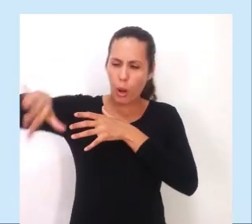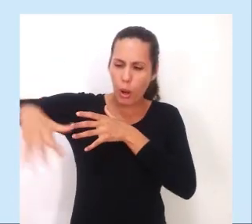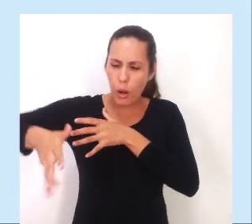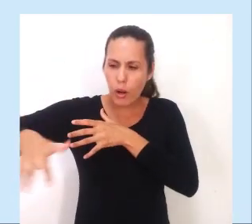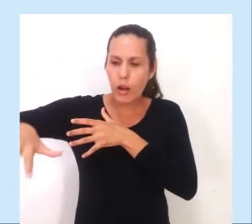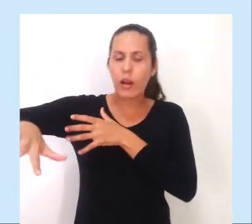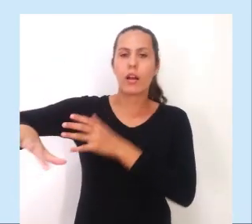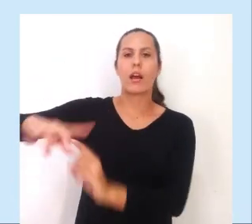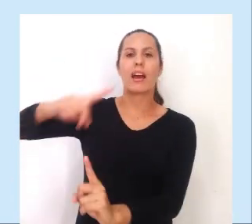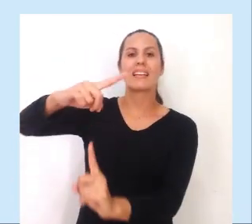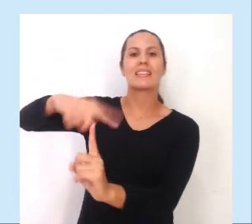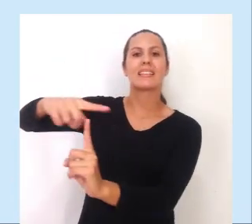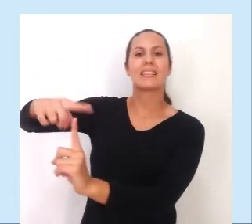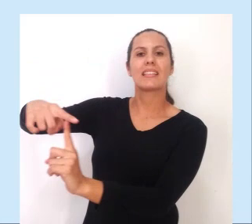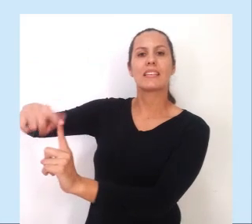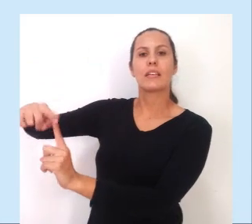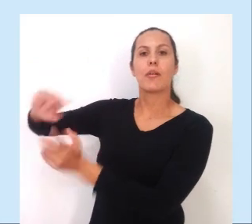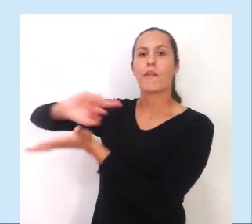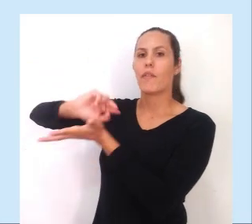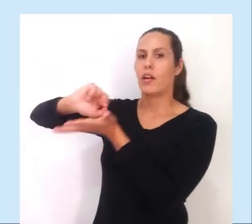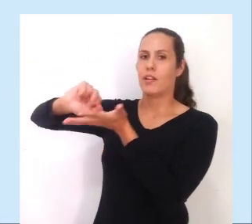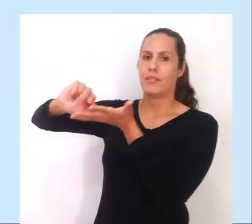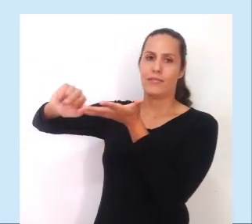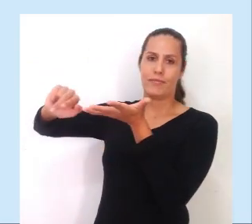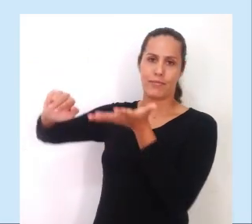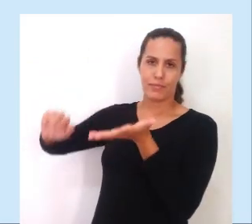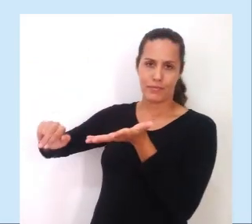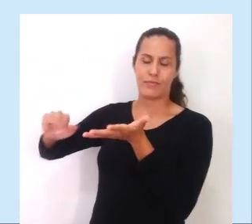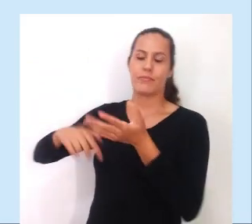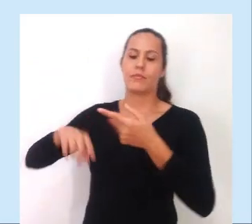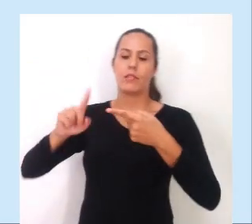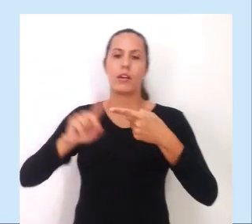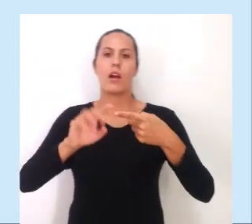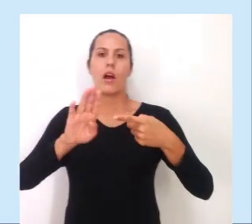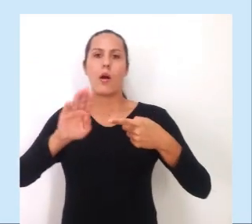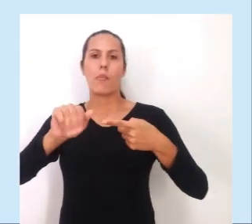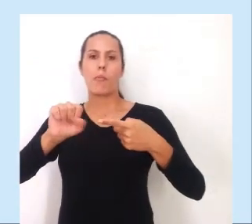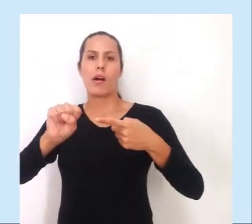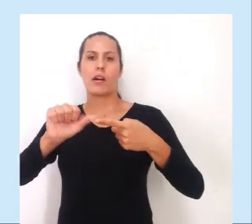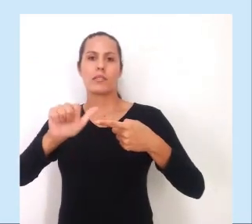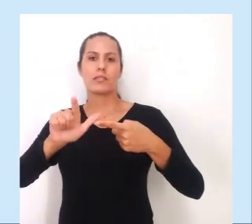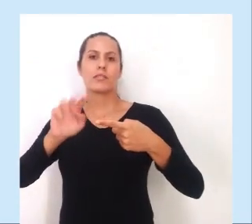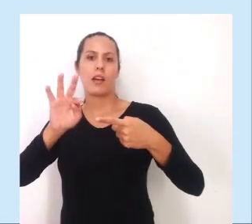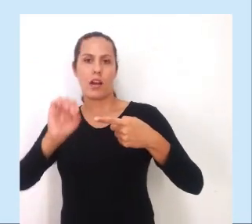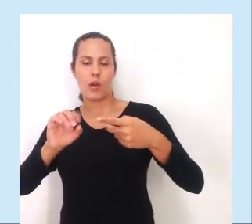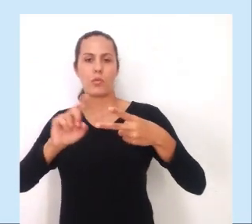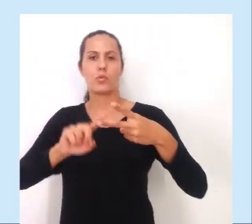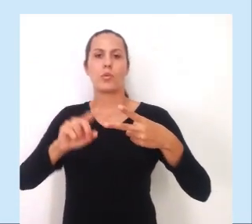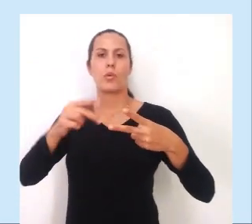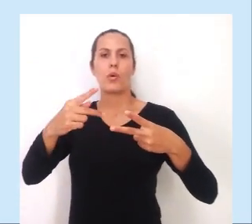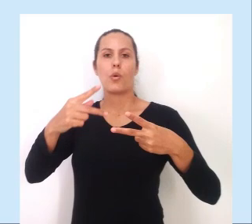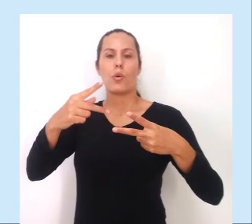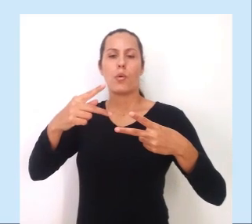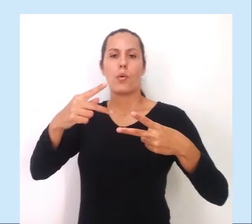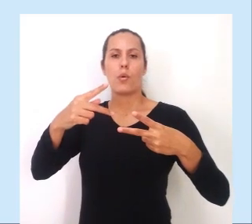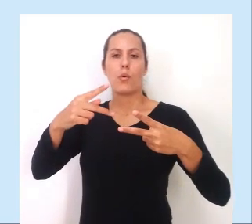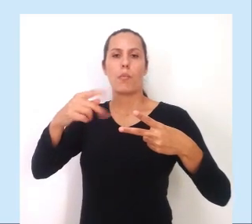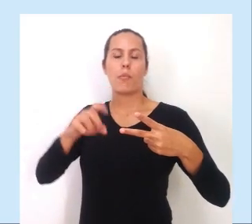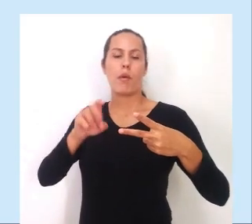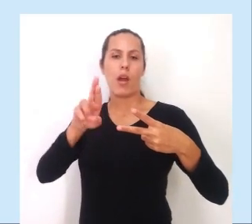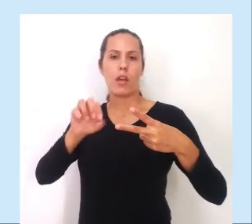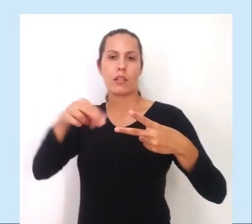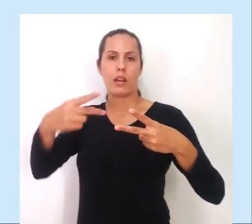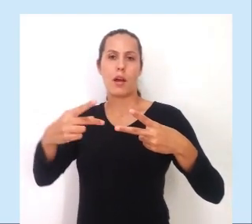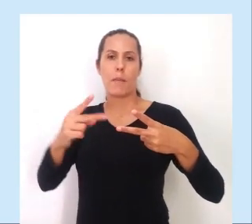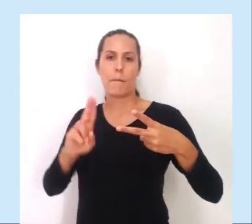ainda vai ter, além desse resfriamento, o quê? O basalto, a pedra-pume, o granito. Isso